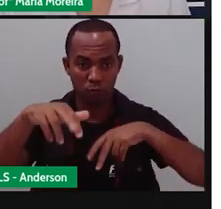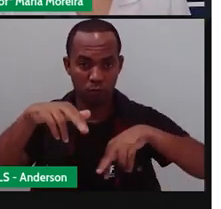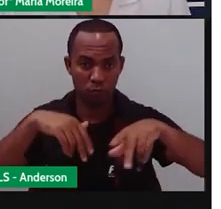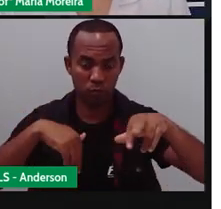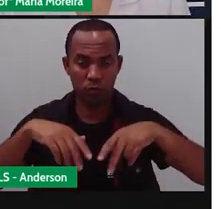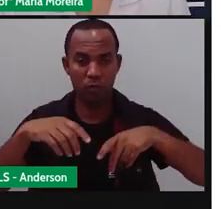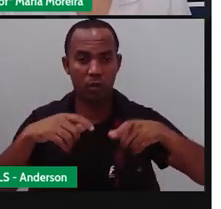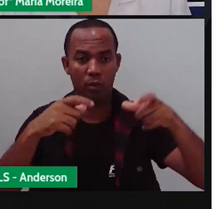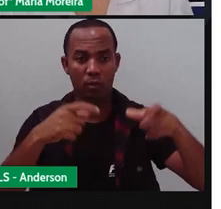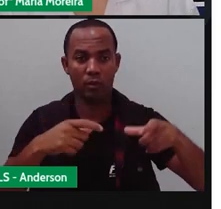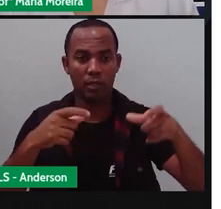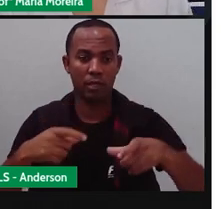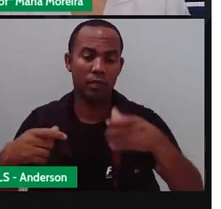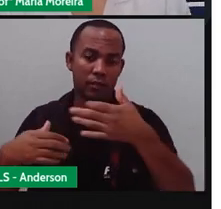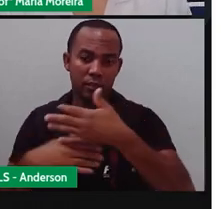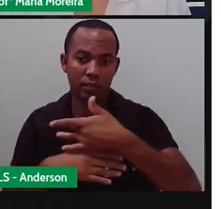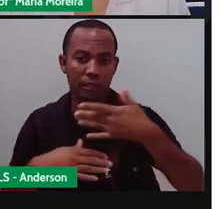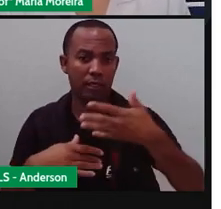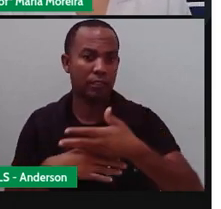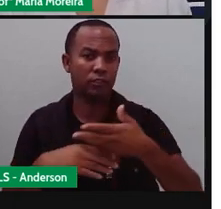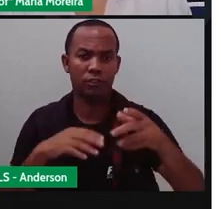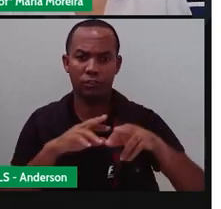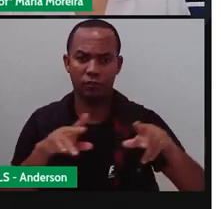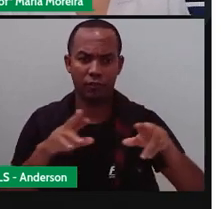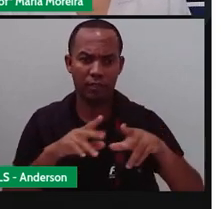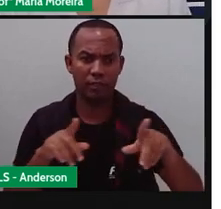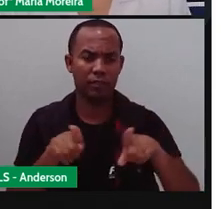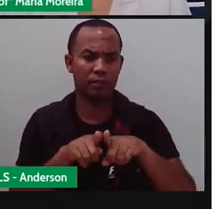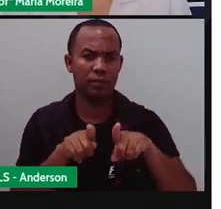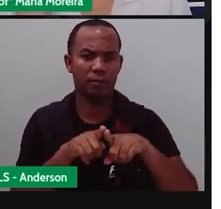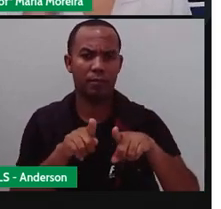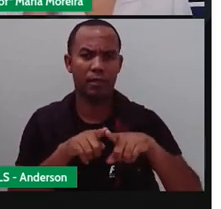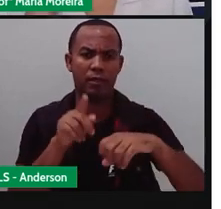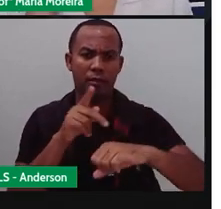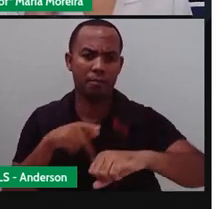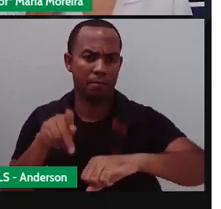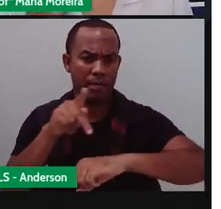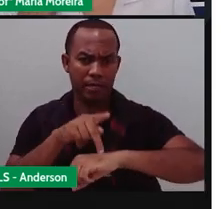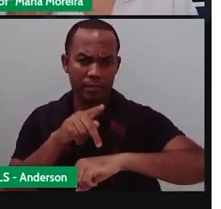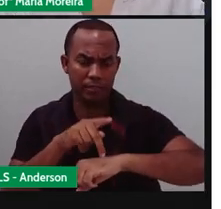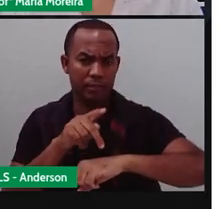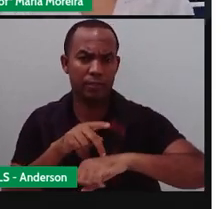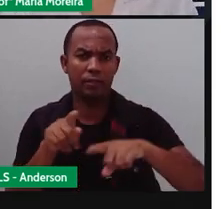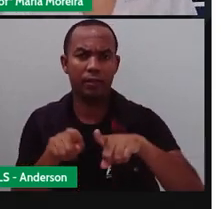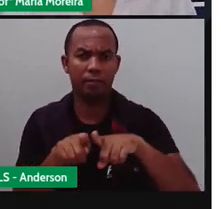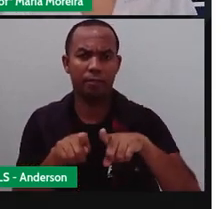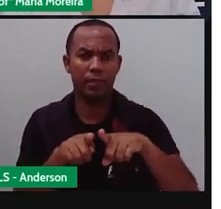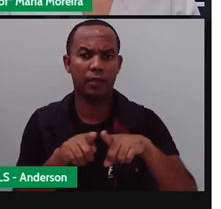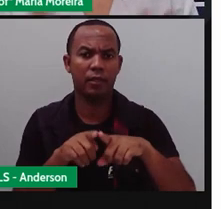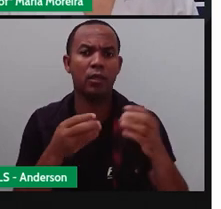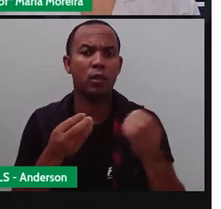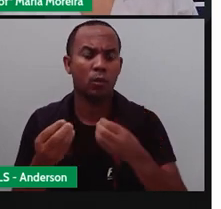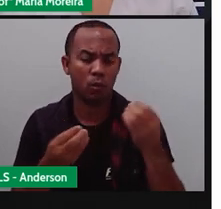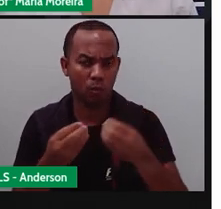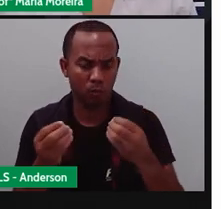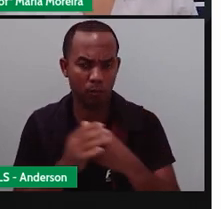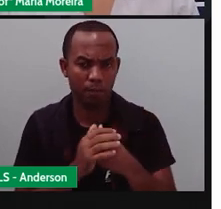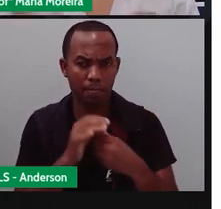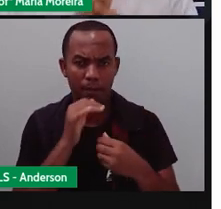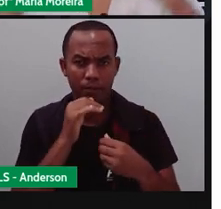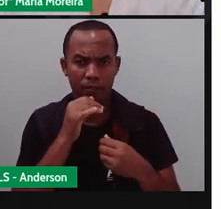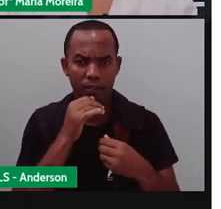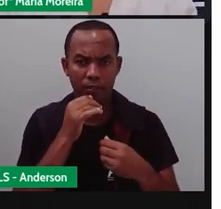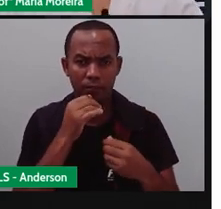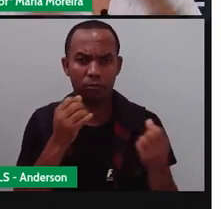cidade eo Campo não é isso entre Boa tarde Siri país através dos meios de transporte isso a gente já